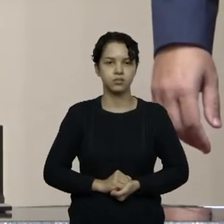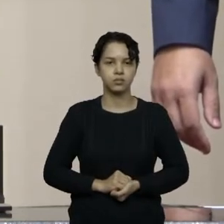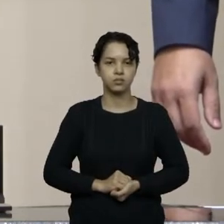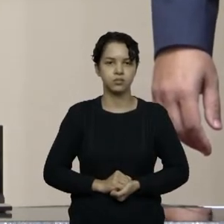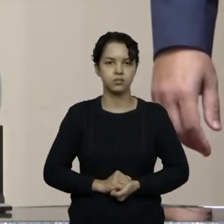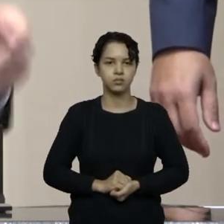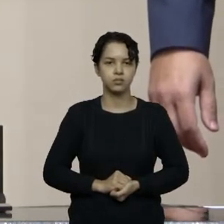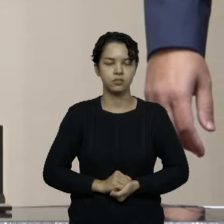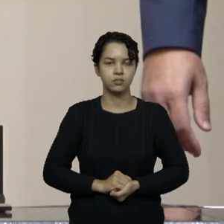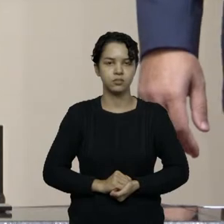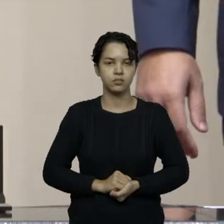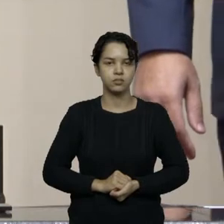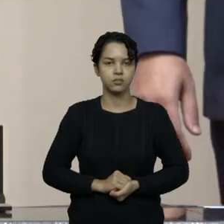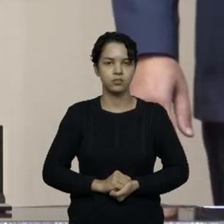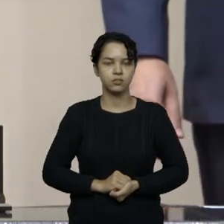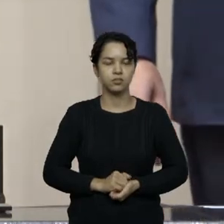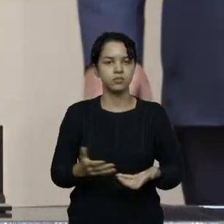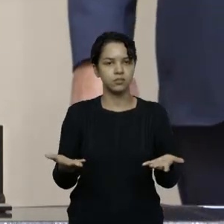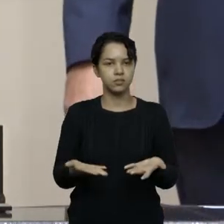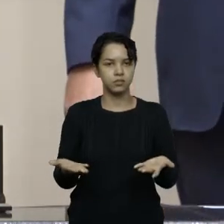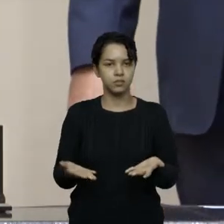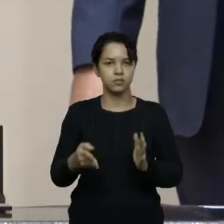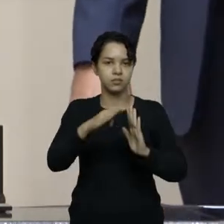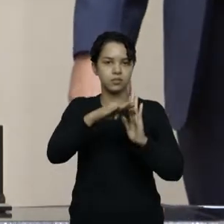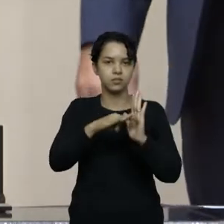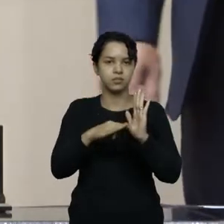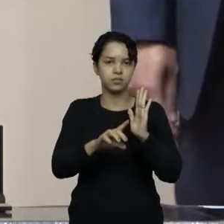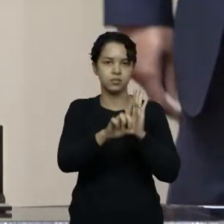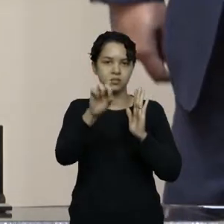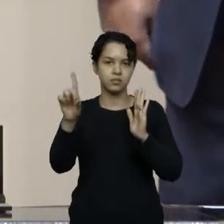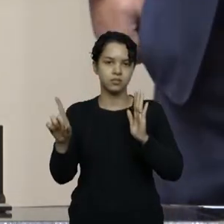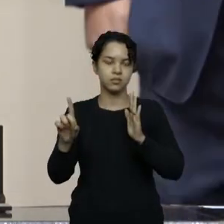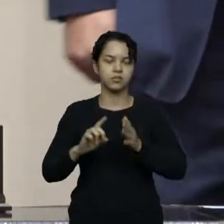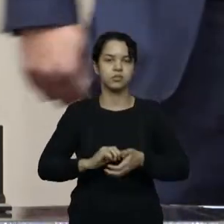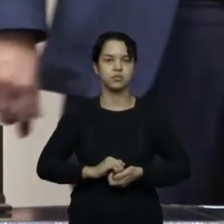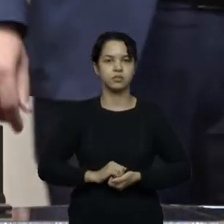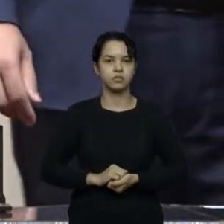se entrarmos na ordem do dia